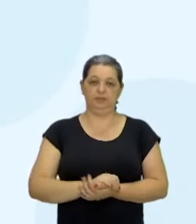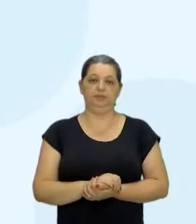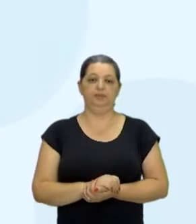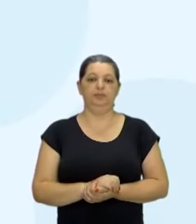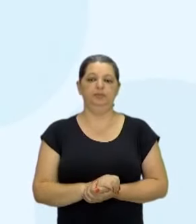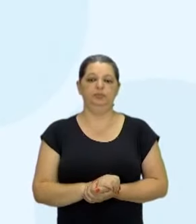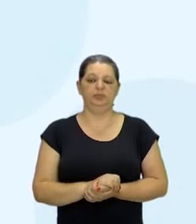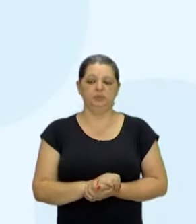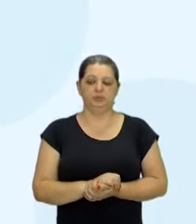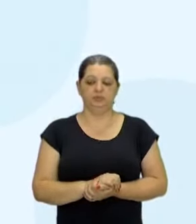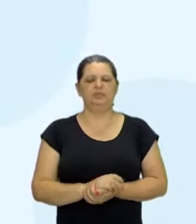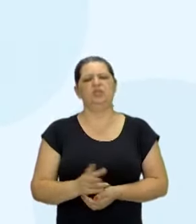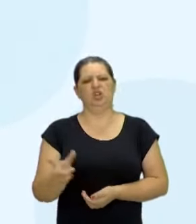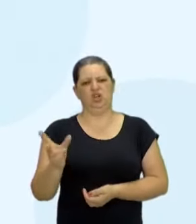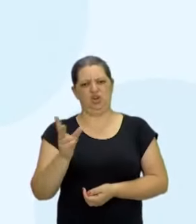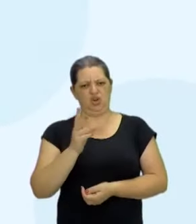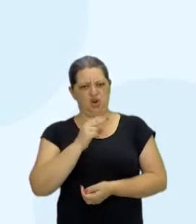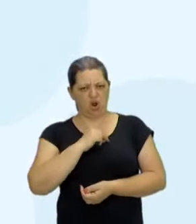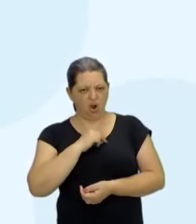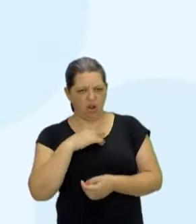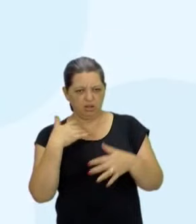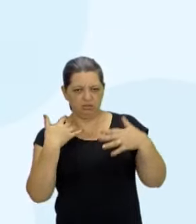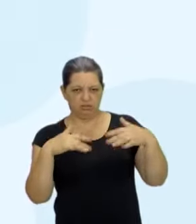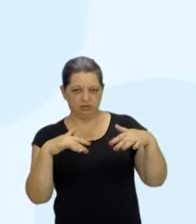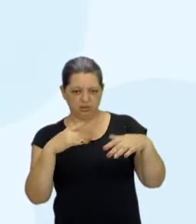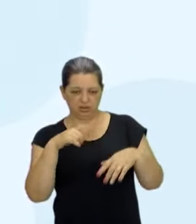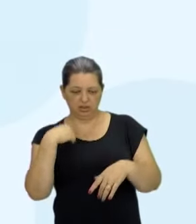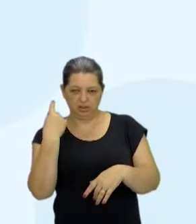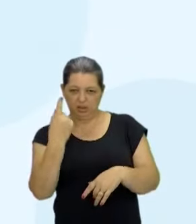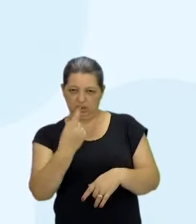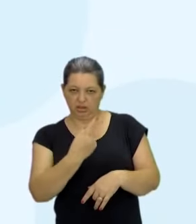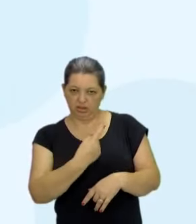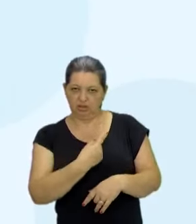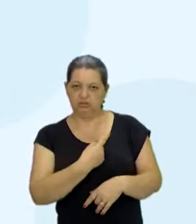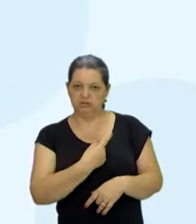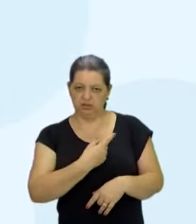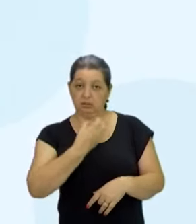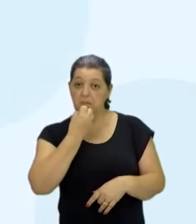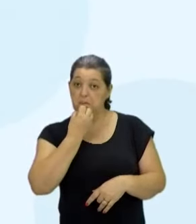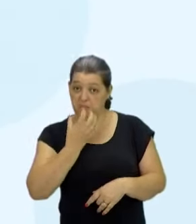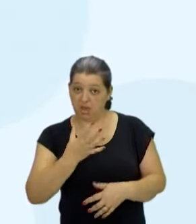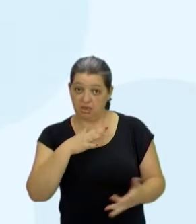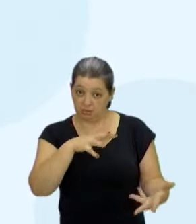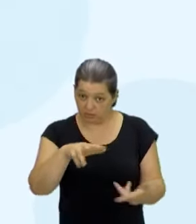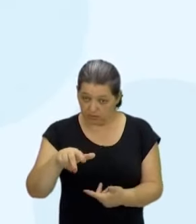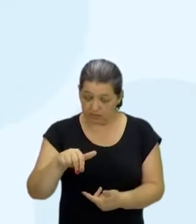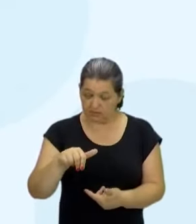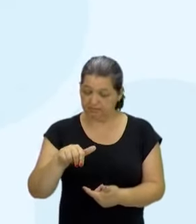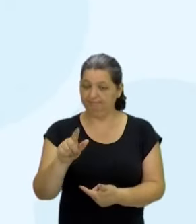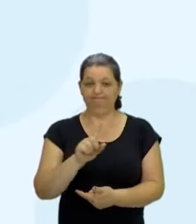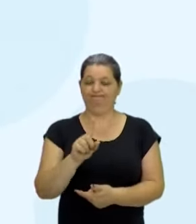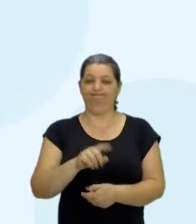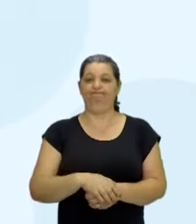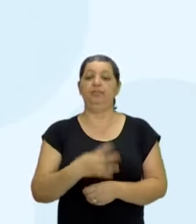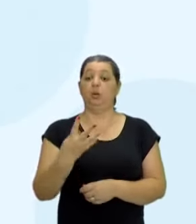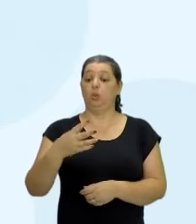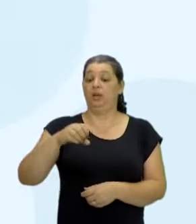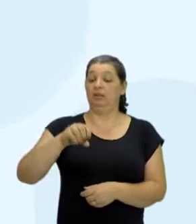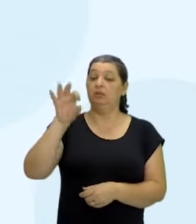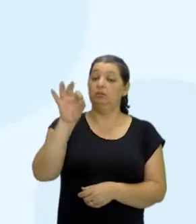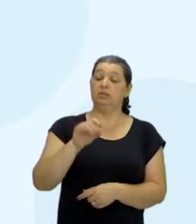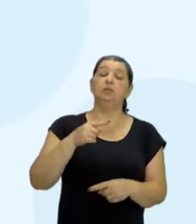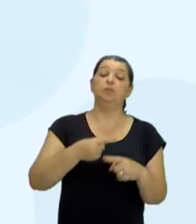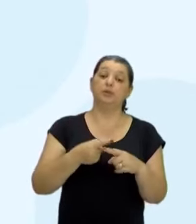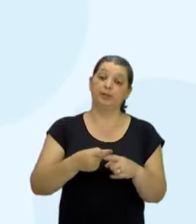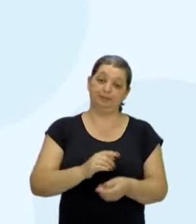né? Nossa senhora, olha lá, nós estamos bem no mundo. Não. Nós somos 49%, por